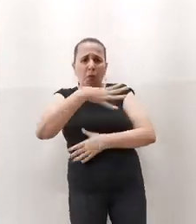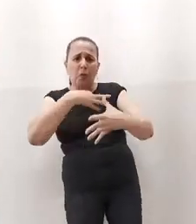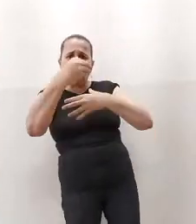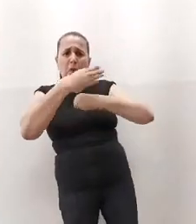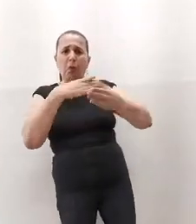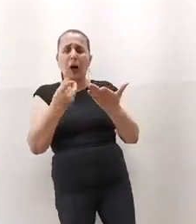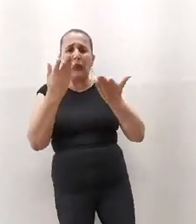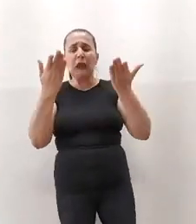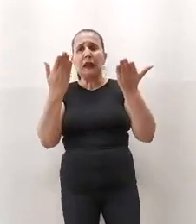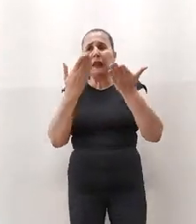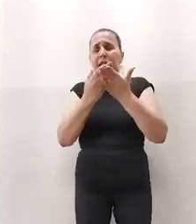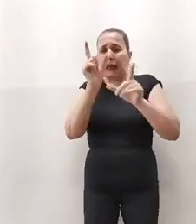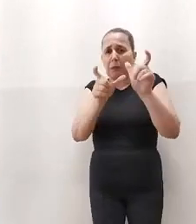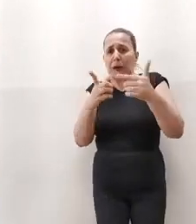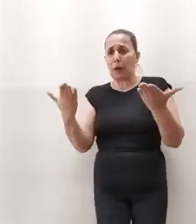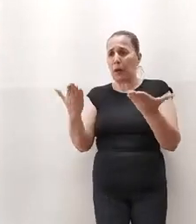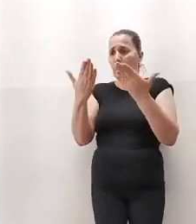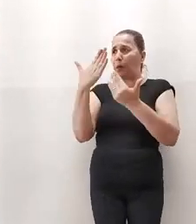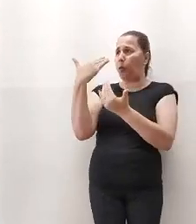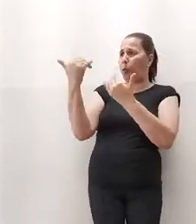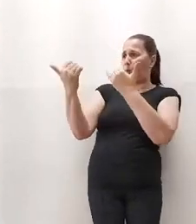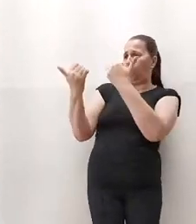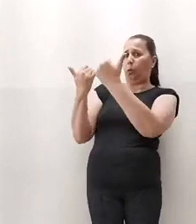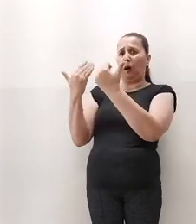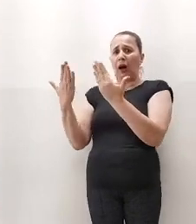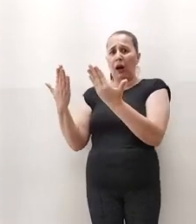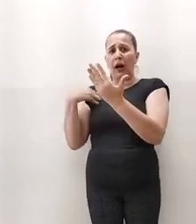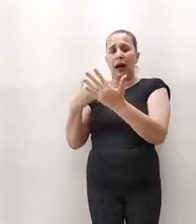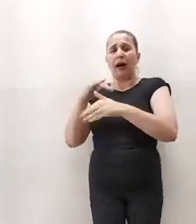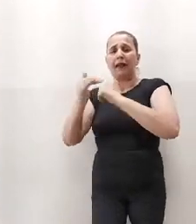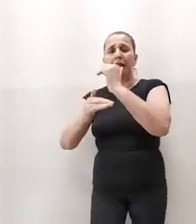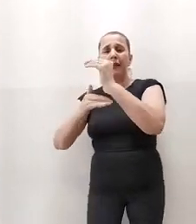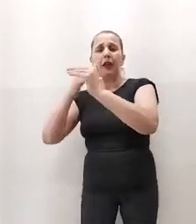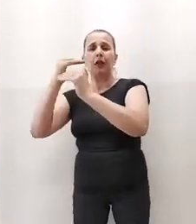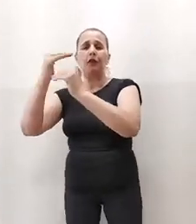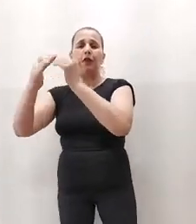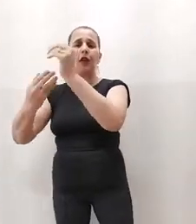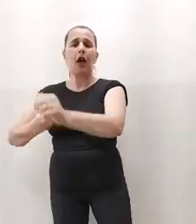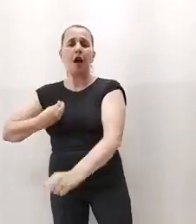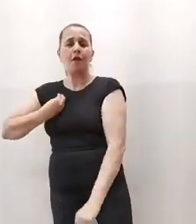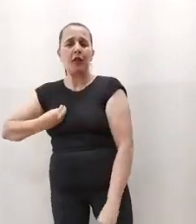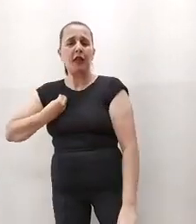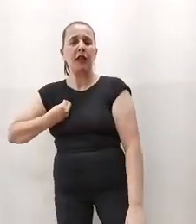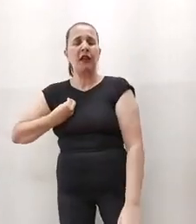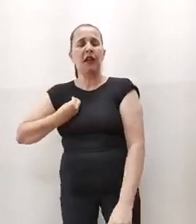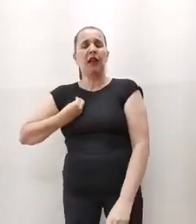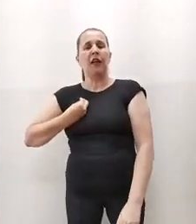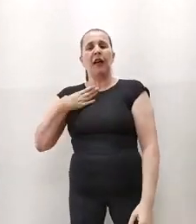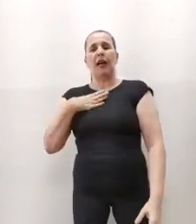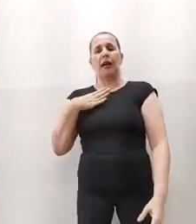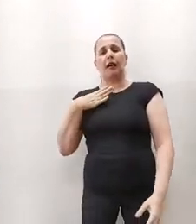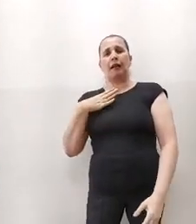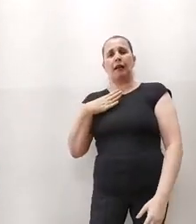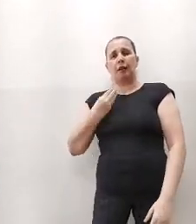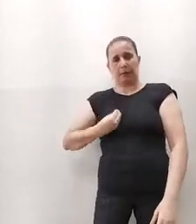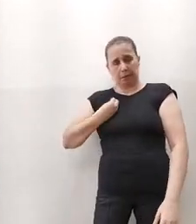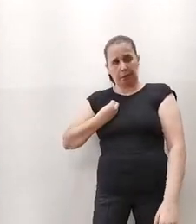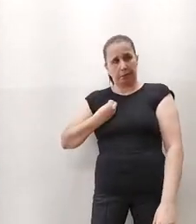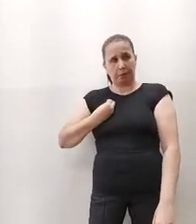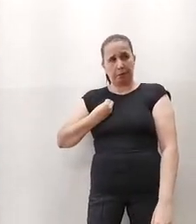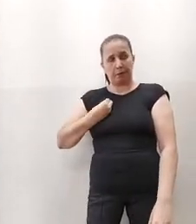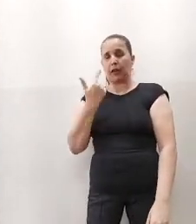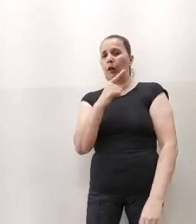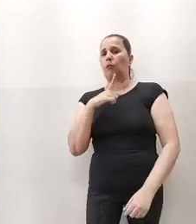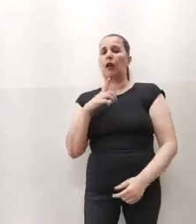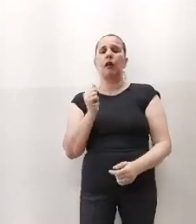acaba levando as pessoas a construir, a viver, a peregrinar uma vida